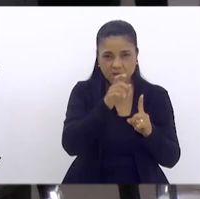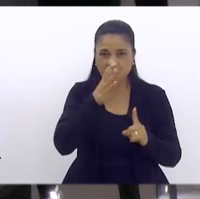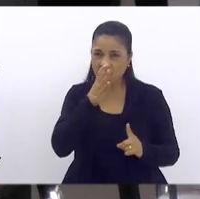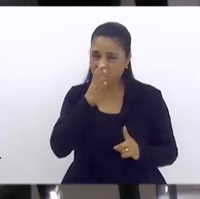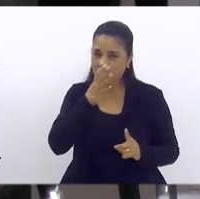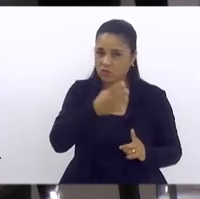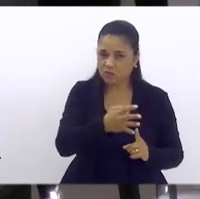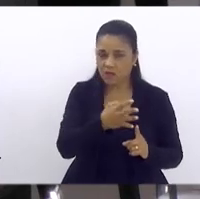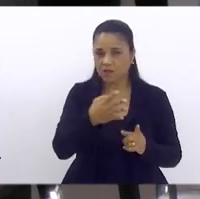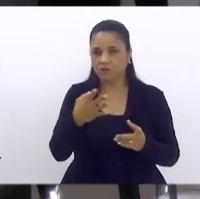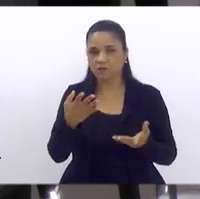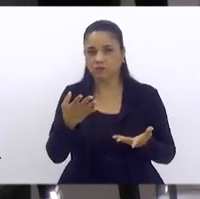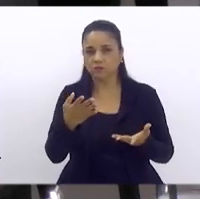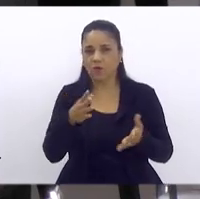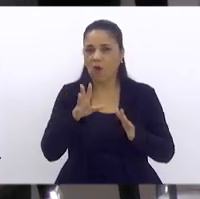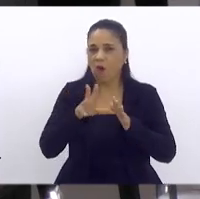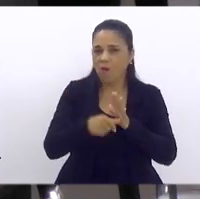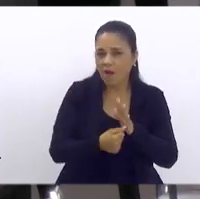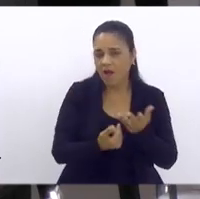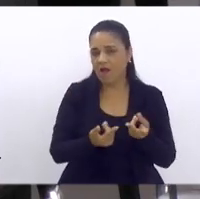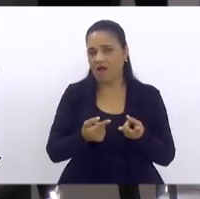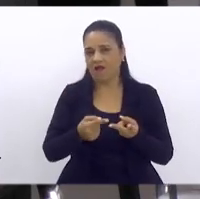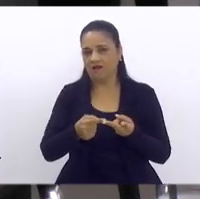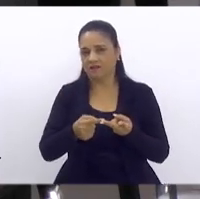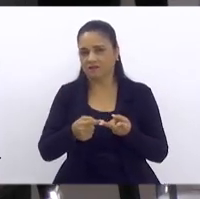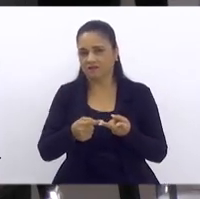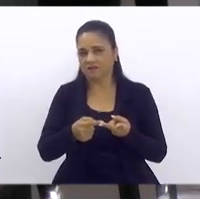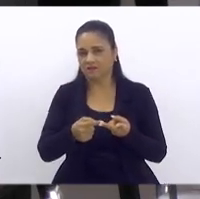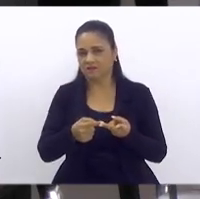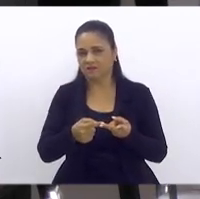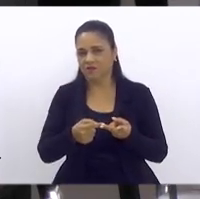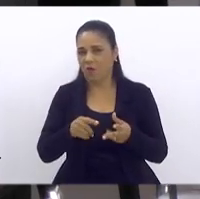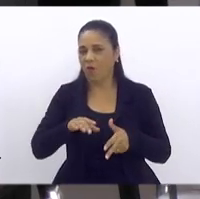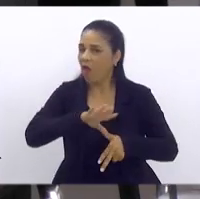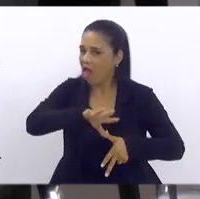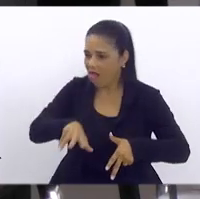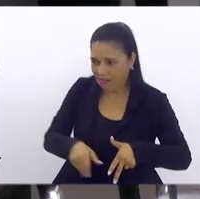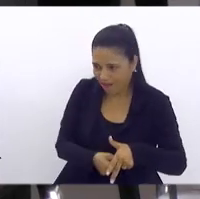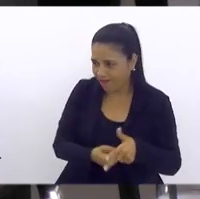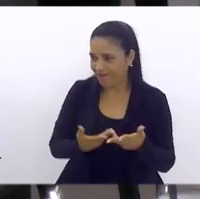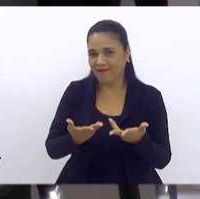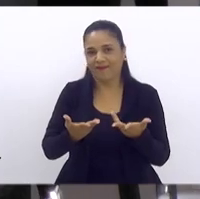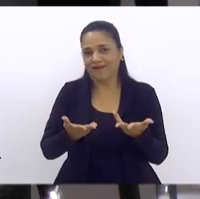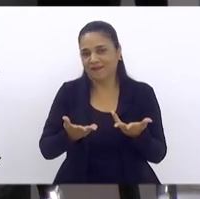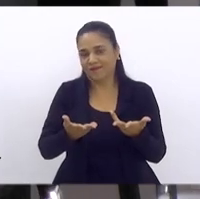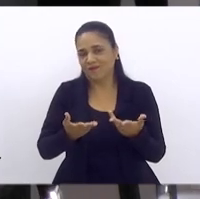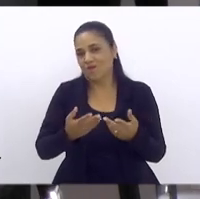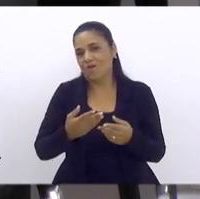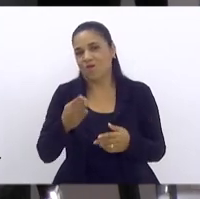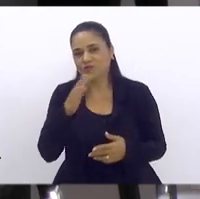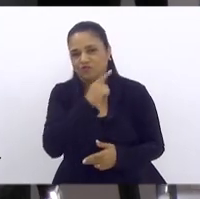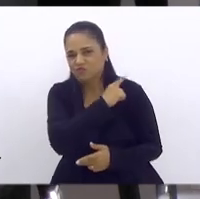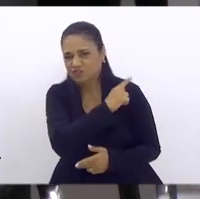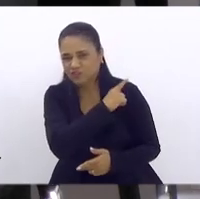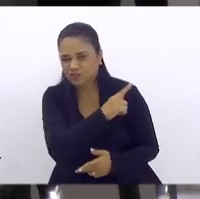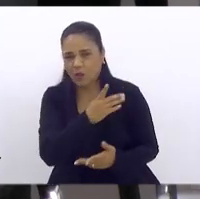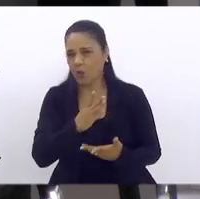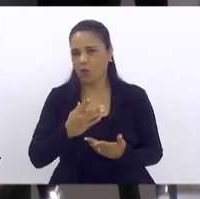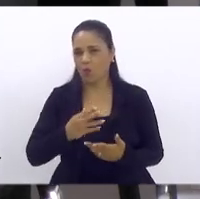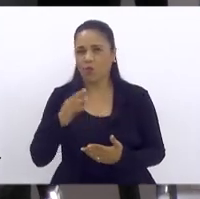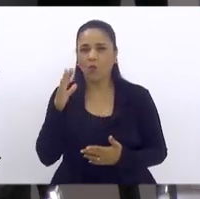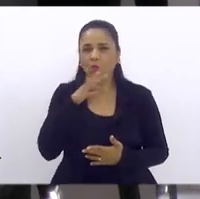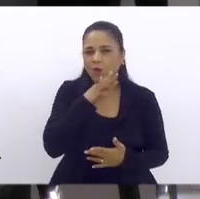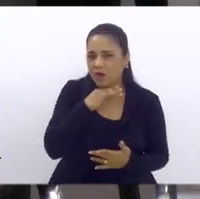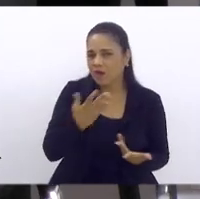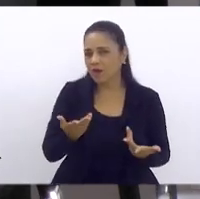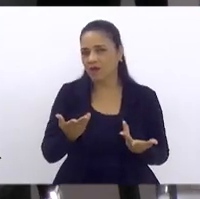de terem roubado, de terem feito uma má gestão, enfim. Enquanto com as mulheres vai mais para esse lado pessoal,